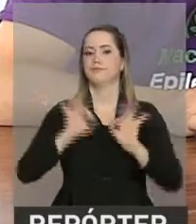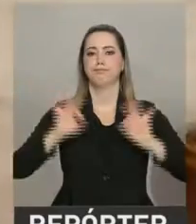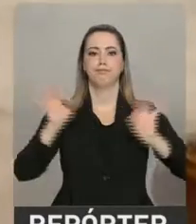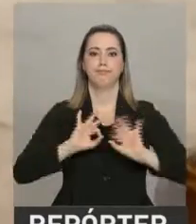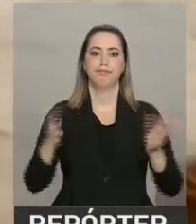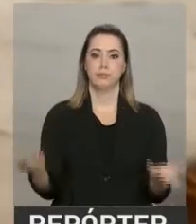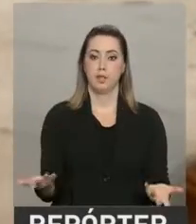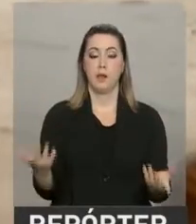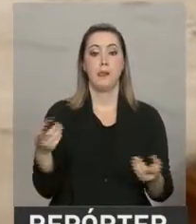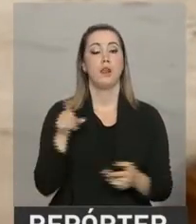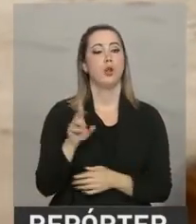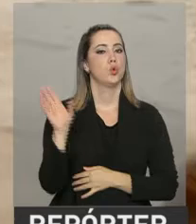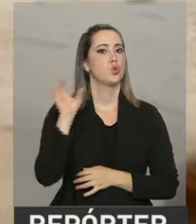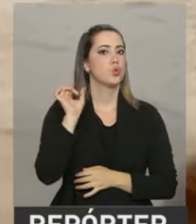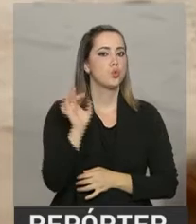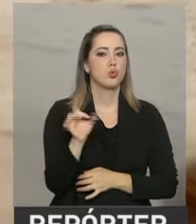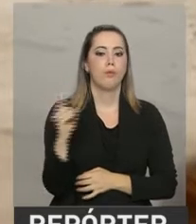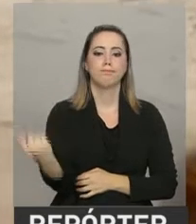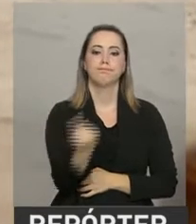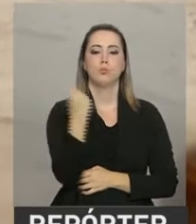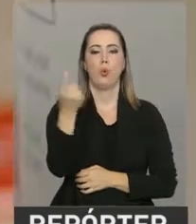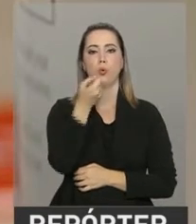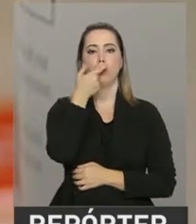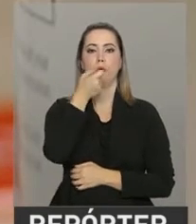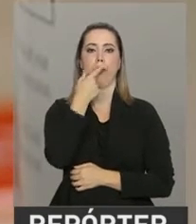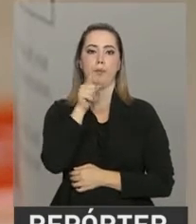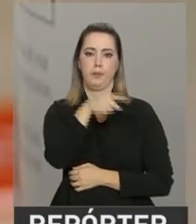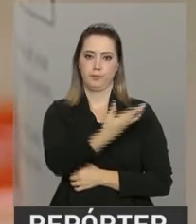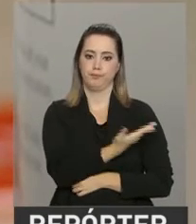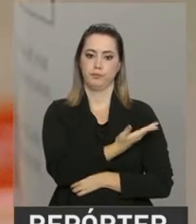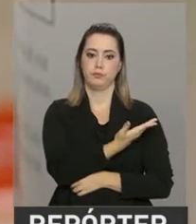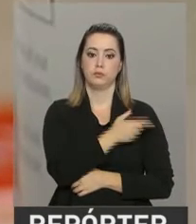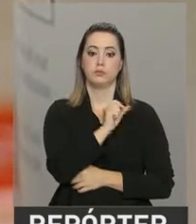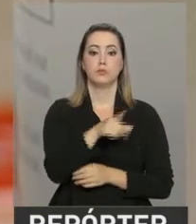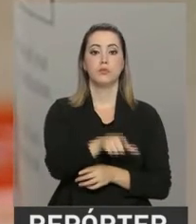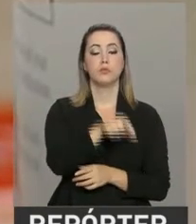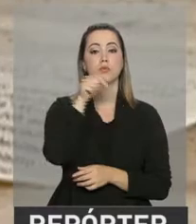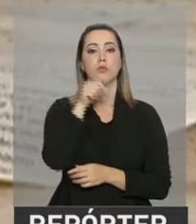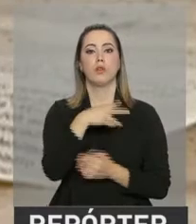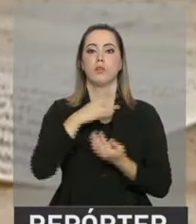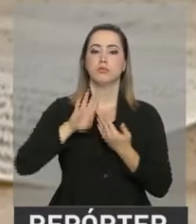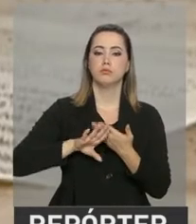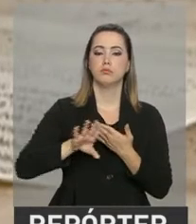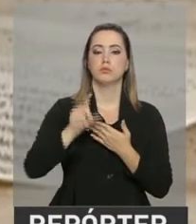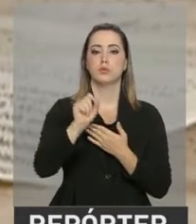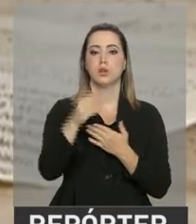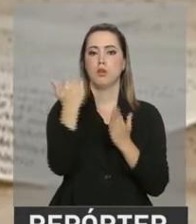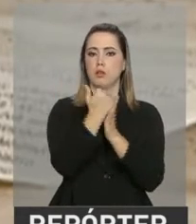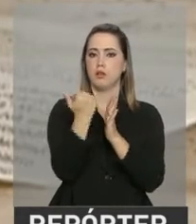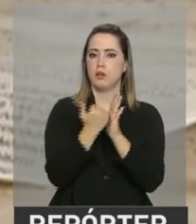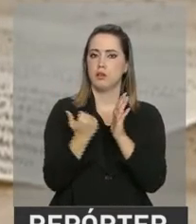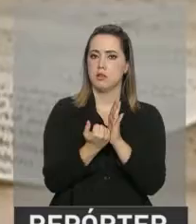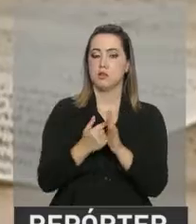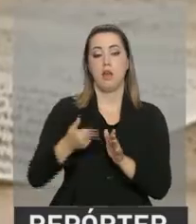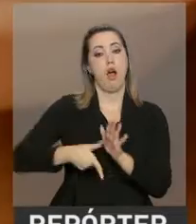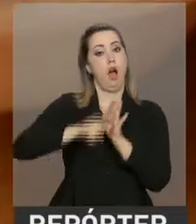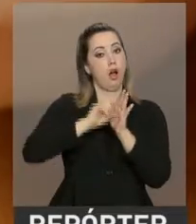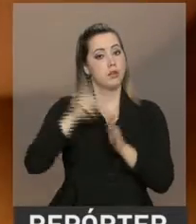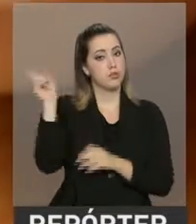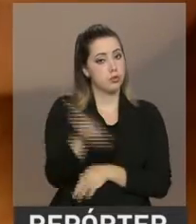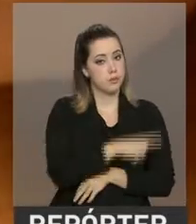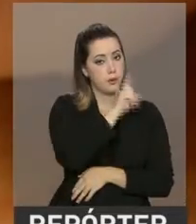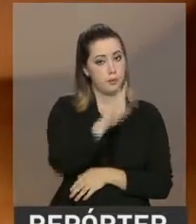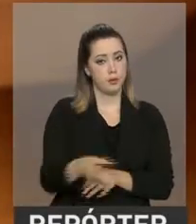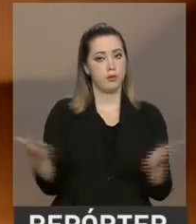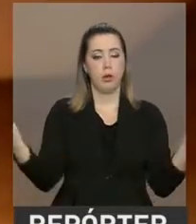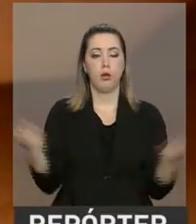funcionou. O alívio veio com o canabidiol, que foi retirado da lista de substâncias proibidas pela Anvisa no